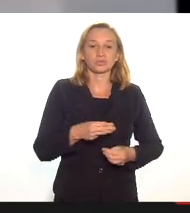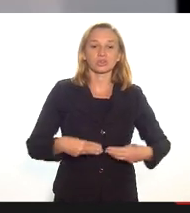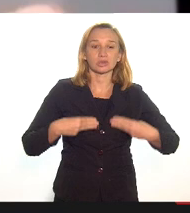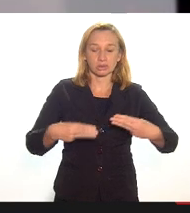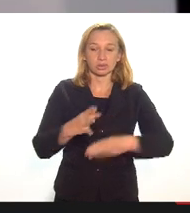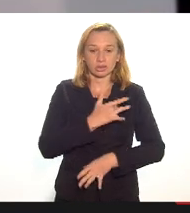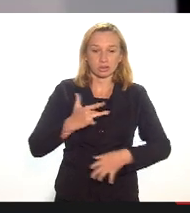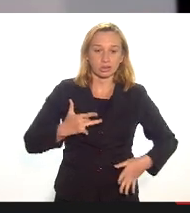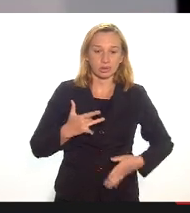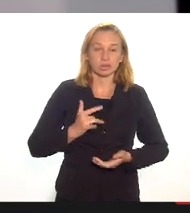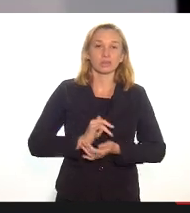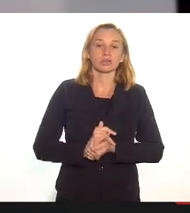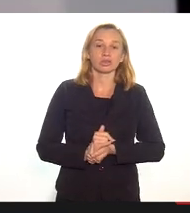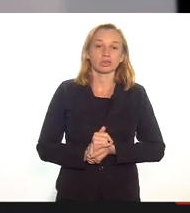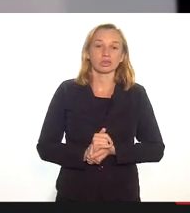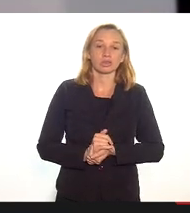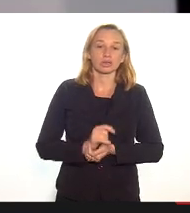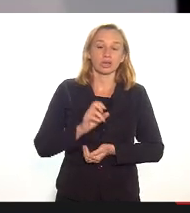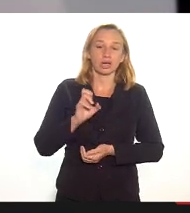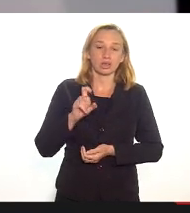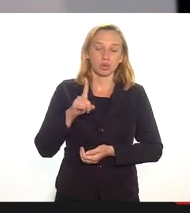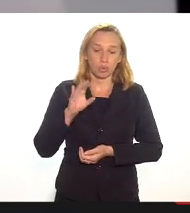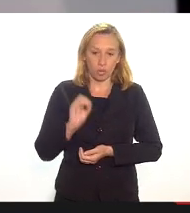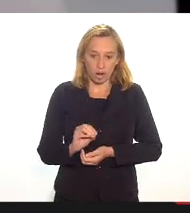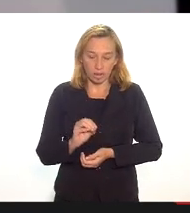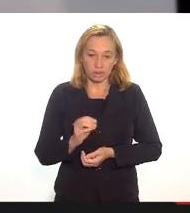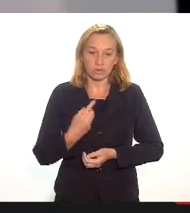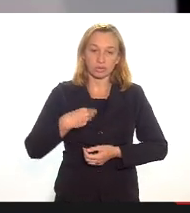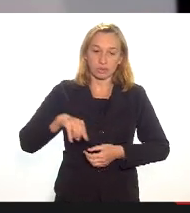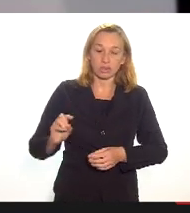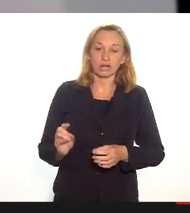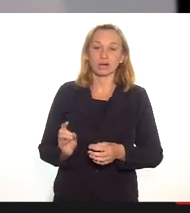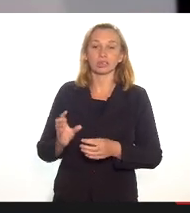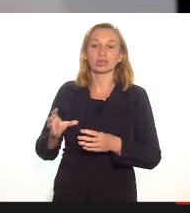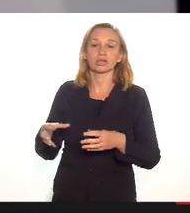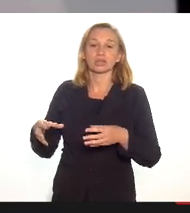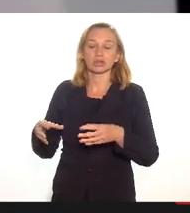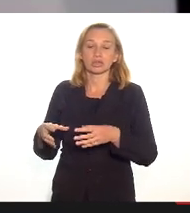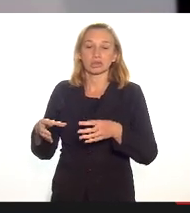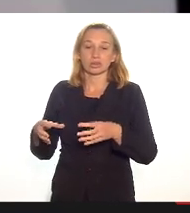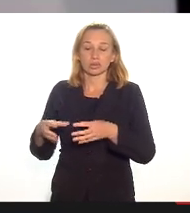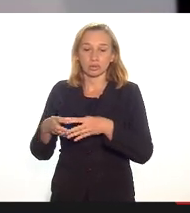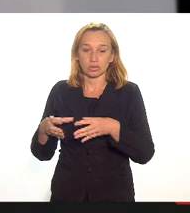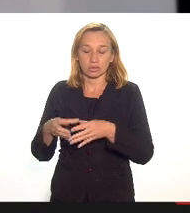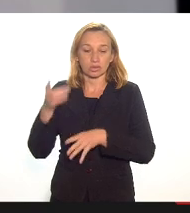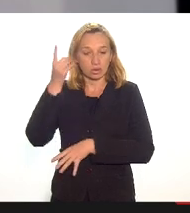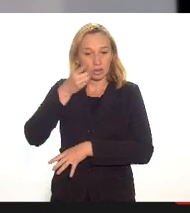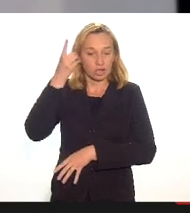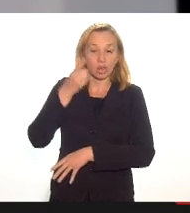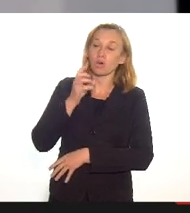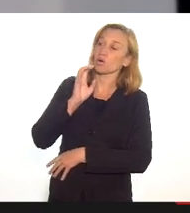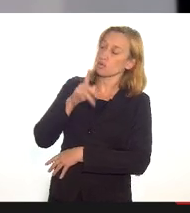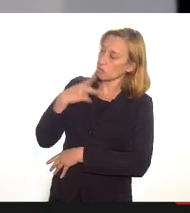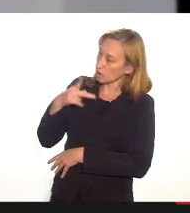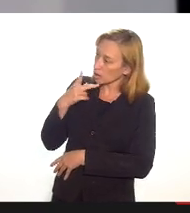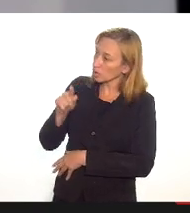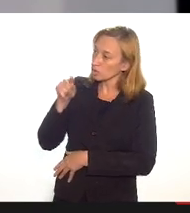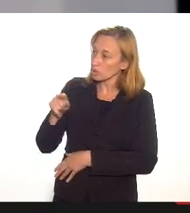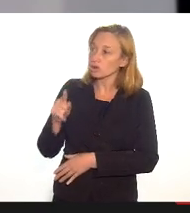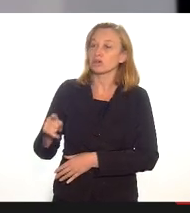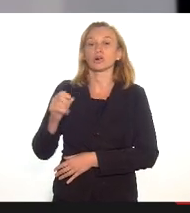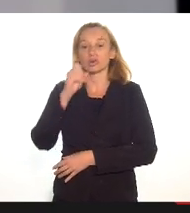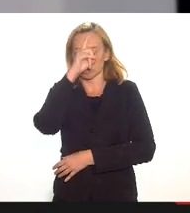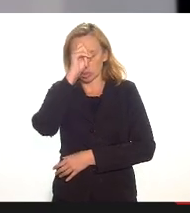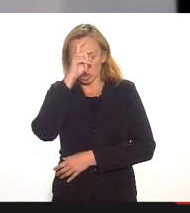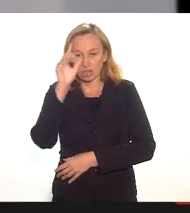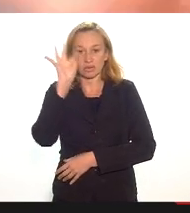Saúde ainda, o senhor Eduardo Pazuello, esteve na Câmara dos Deputados. Eu fiz o questionamento a ele sobre os hospitais federais do Rio